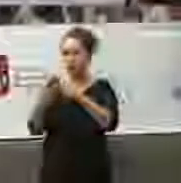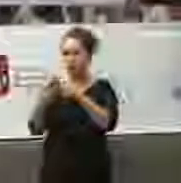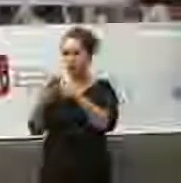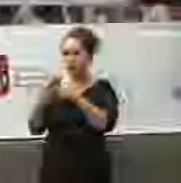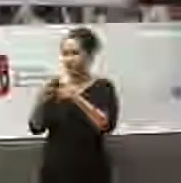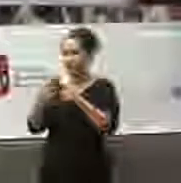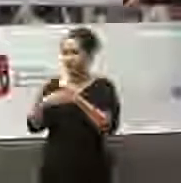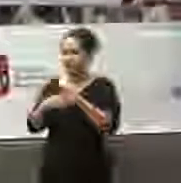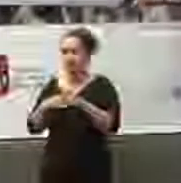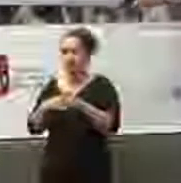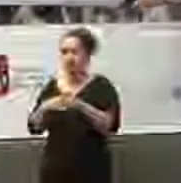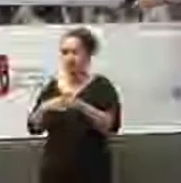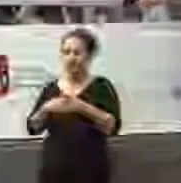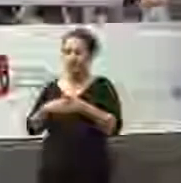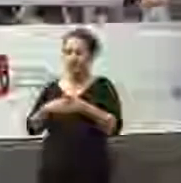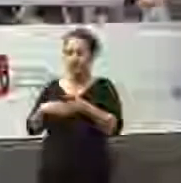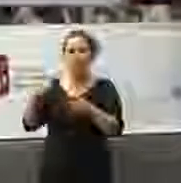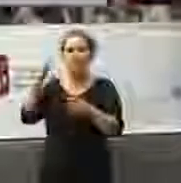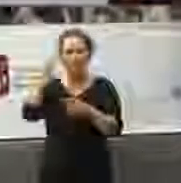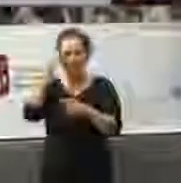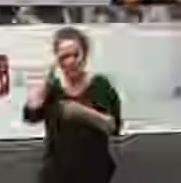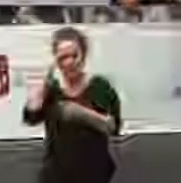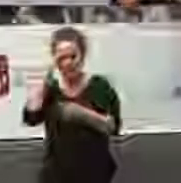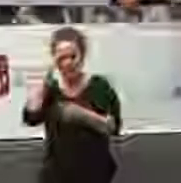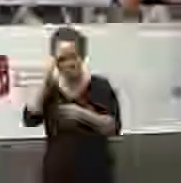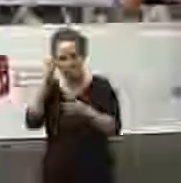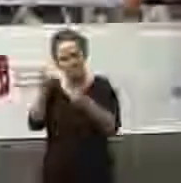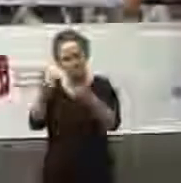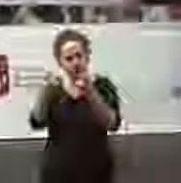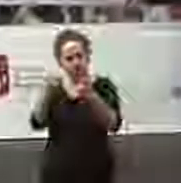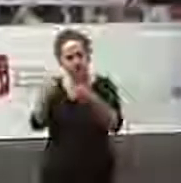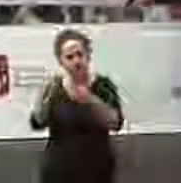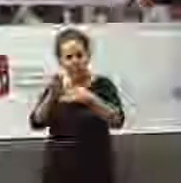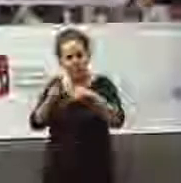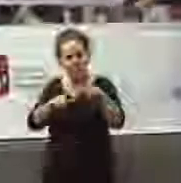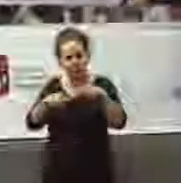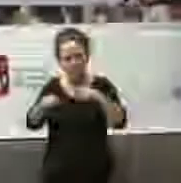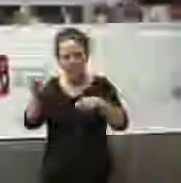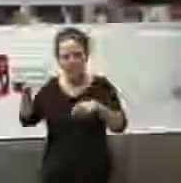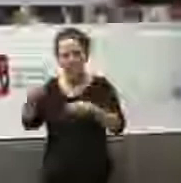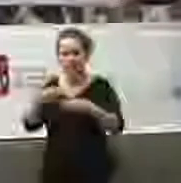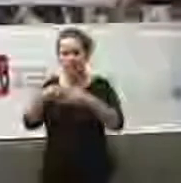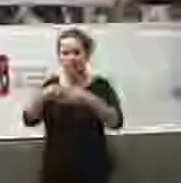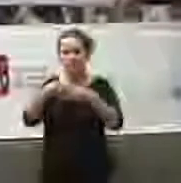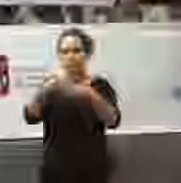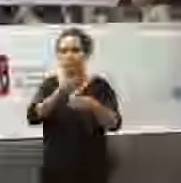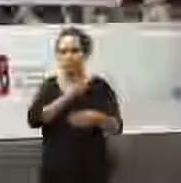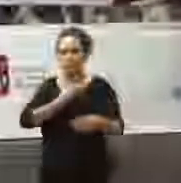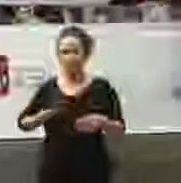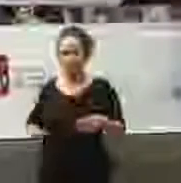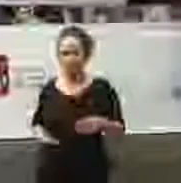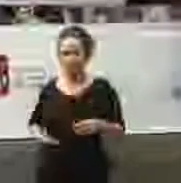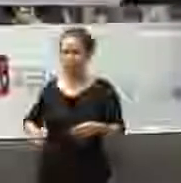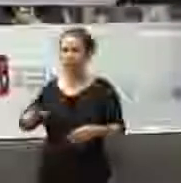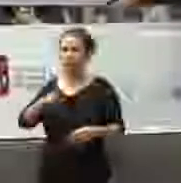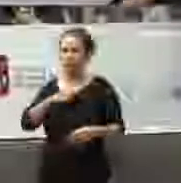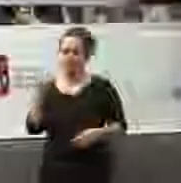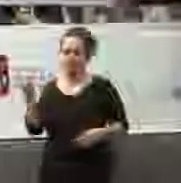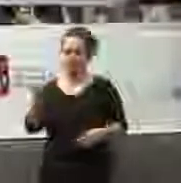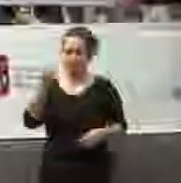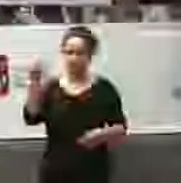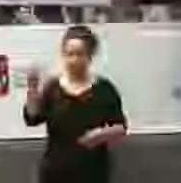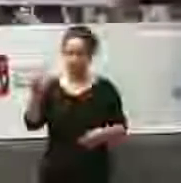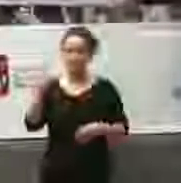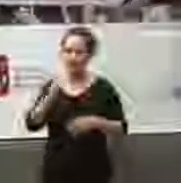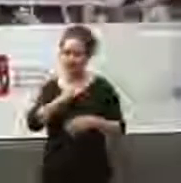completo o reconhecimento ao trabalho de vocês é o ministério público que realmente se importa com eficiência da